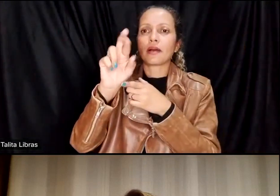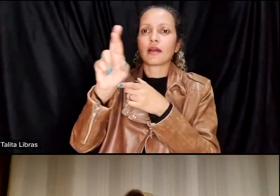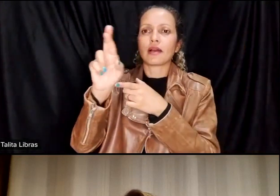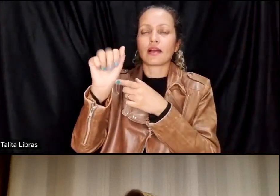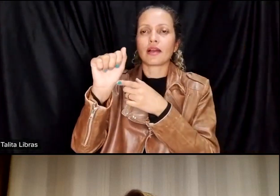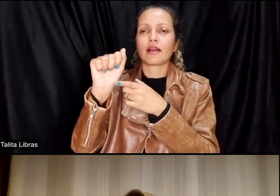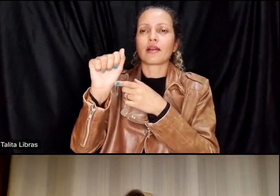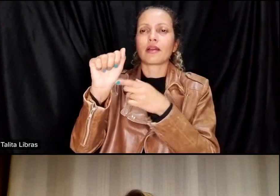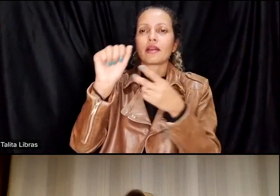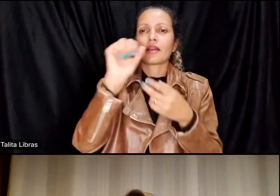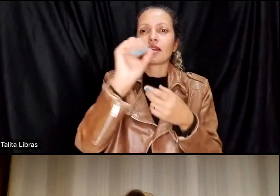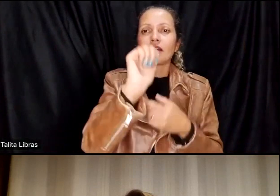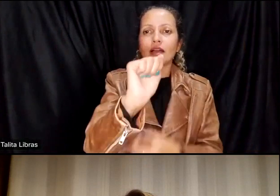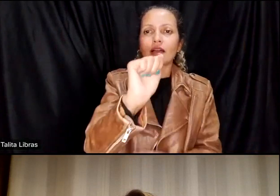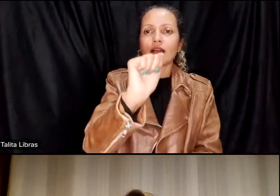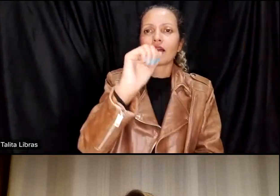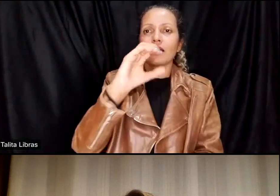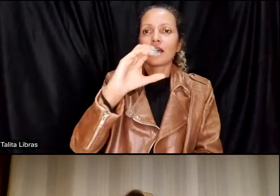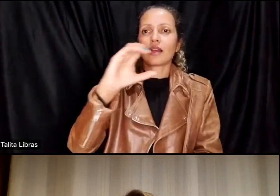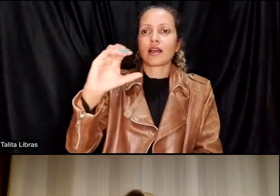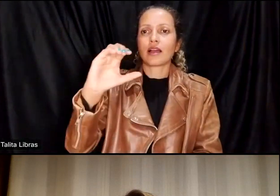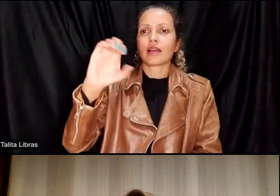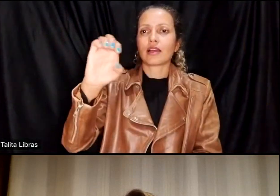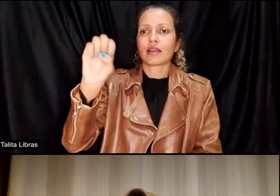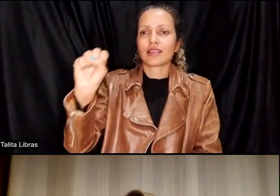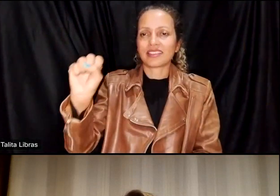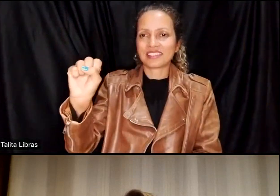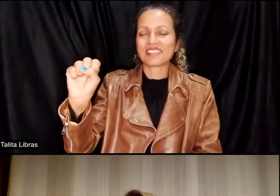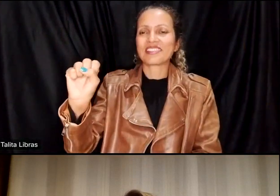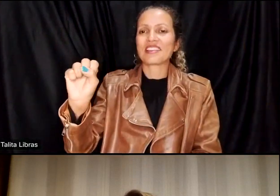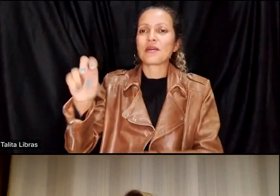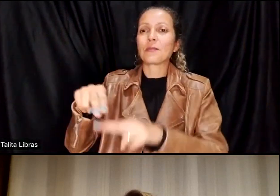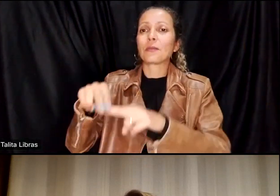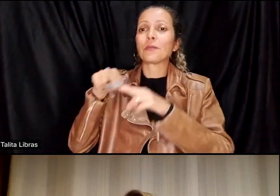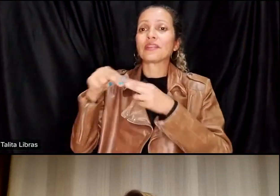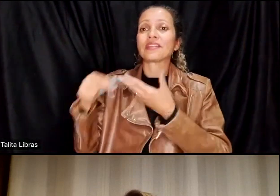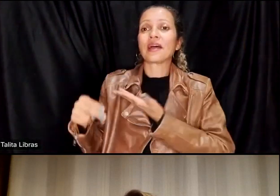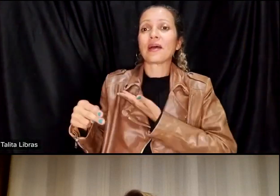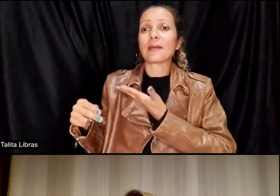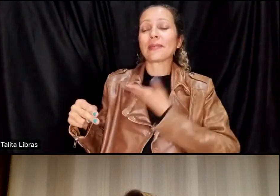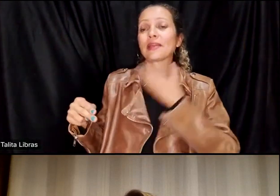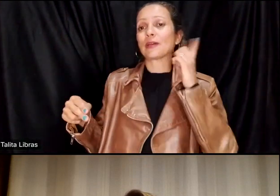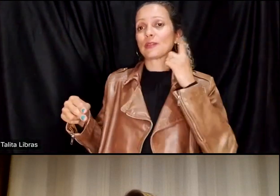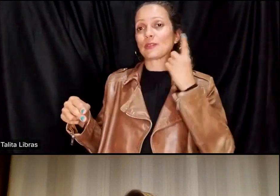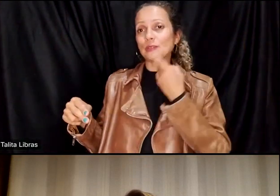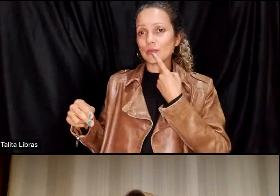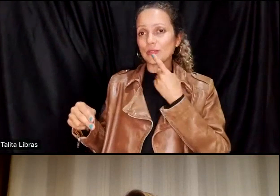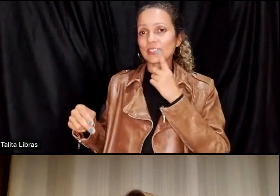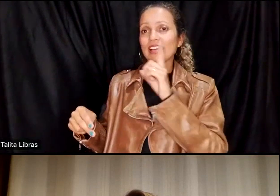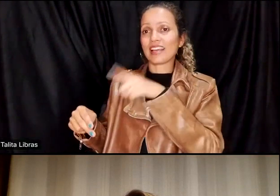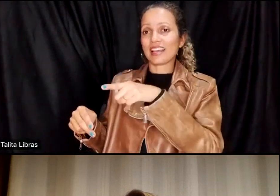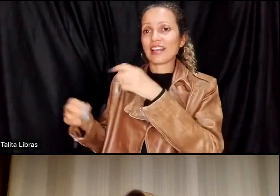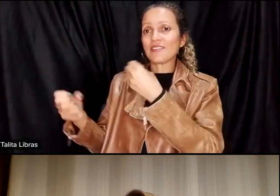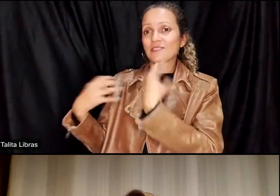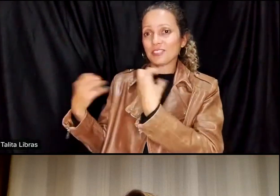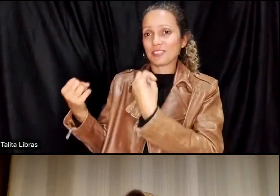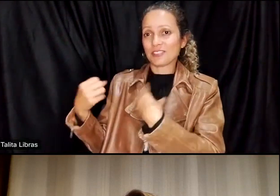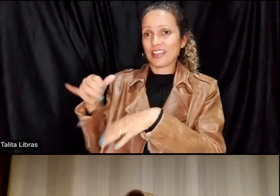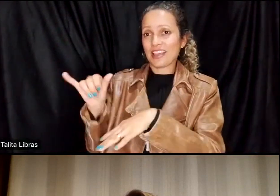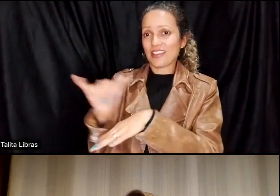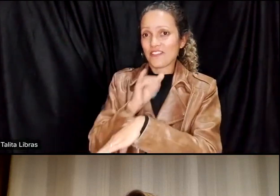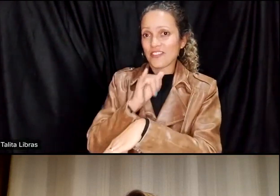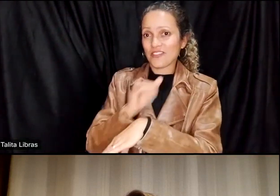conheci ela através da minha amiga surda, que eu falei, uau, essa ferramenta é ferramenta de empoderamento de